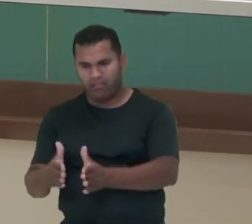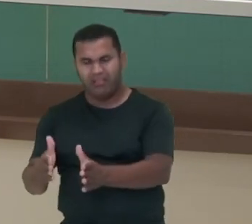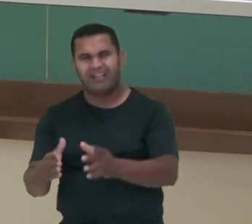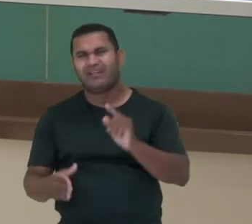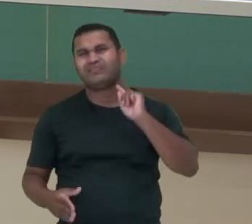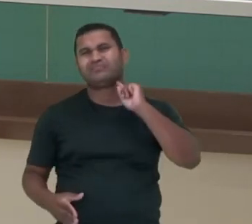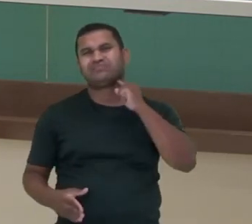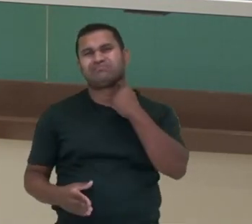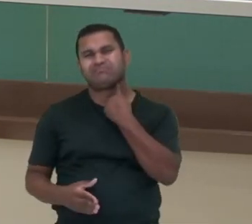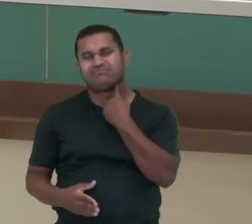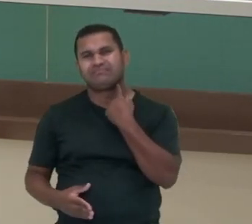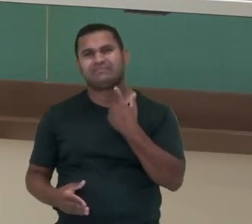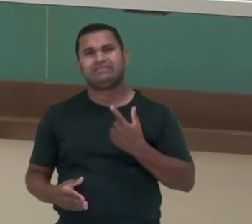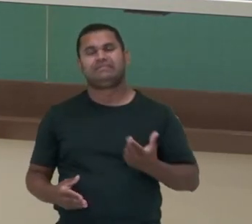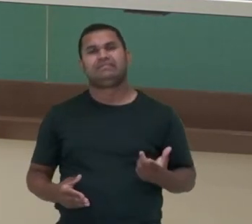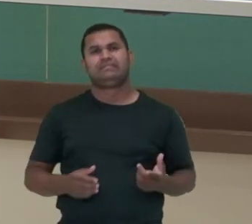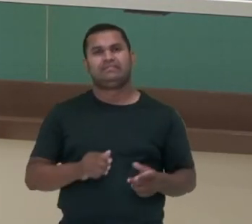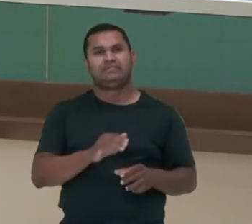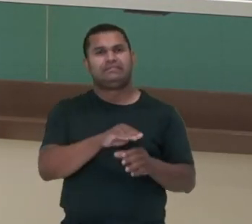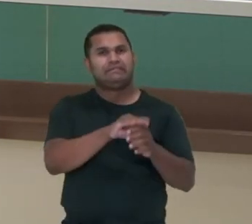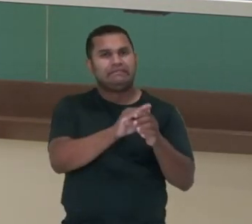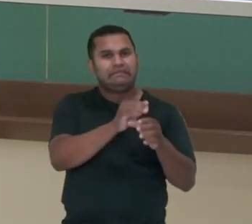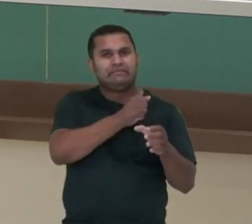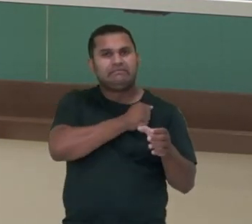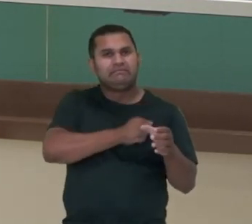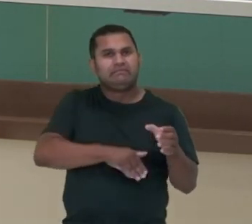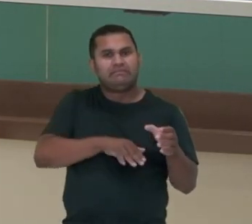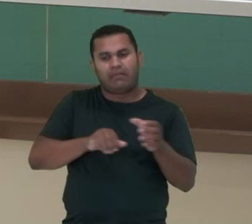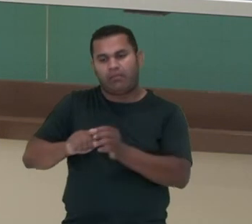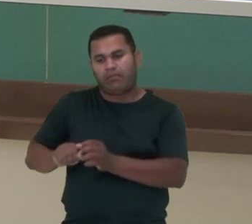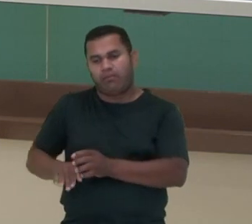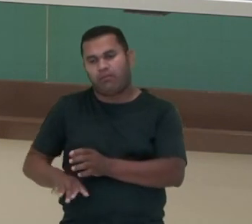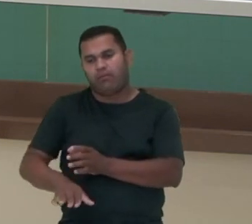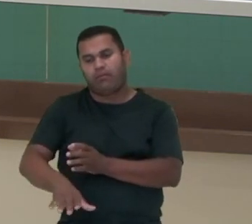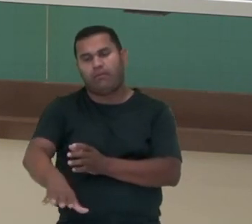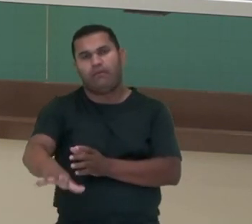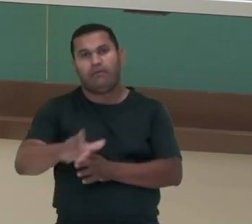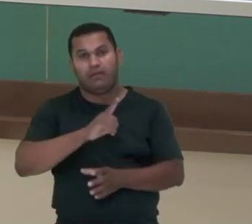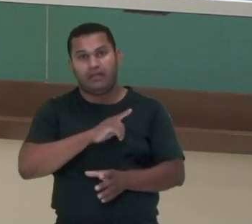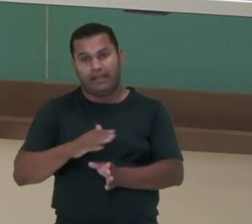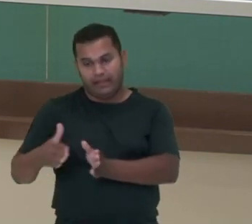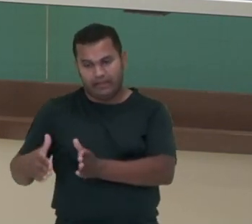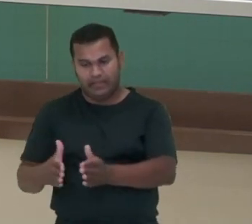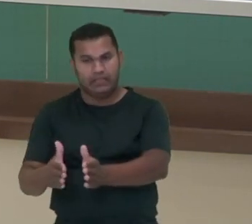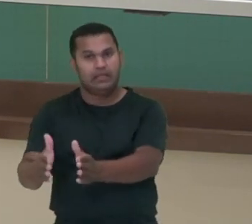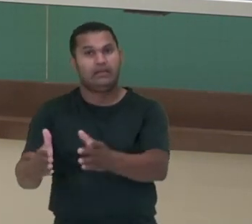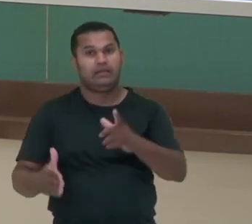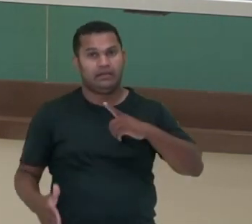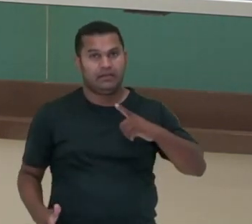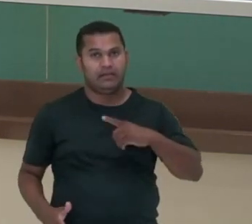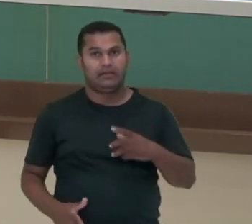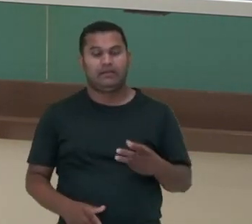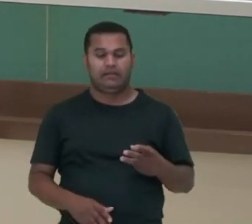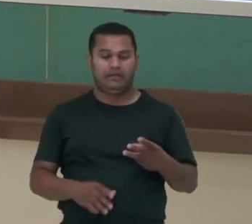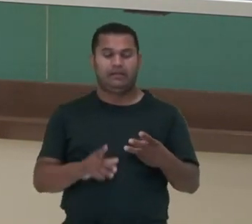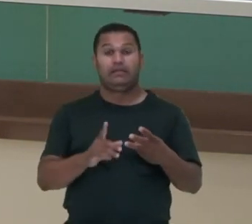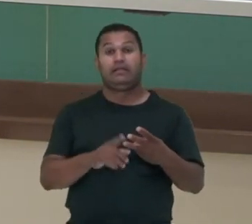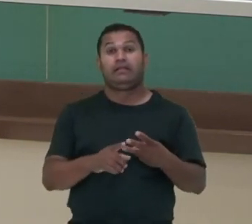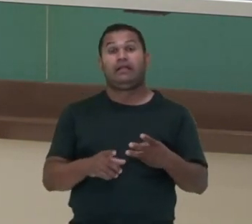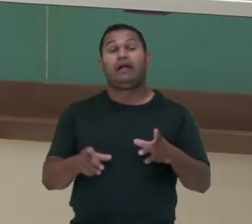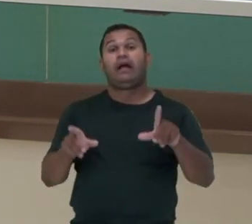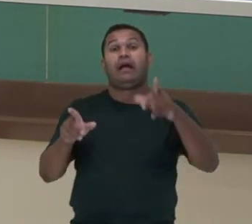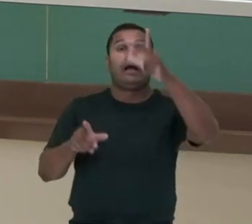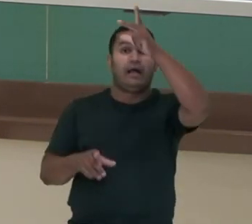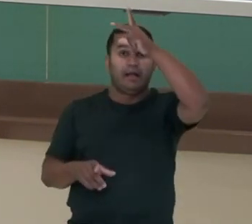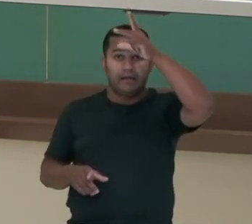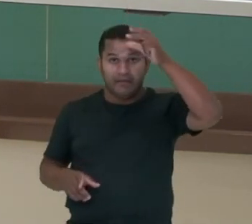de vetores, né? Em função desse esgoto a céu aberto. A prefeitura local desenvolve campanhas de alimentação saudável e cuidados com a